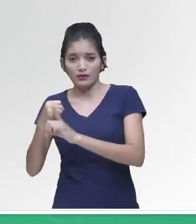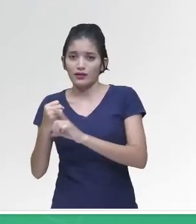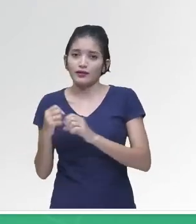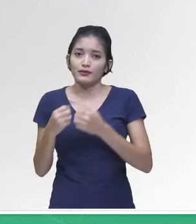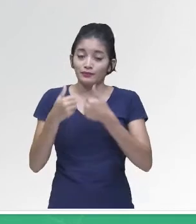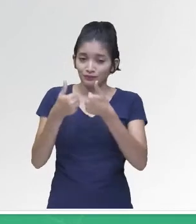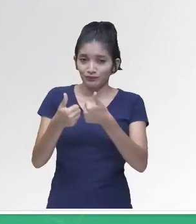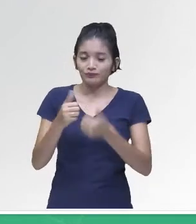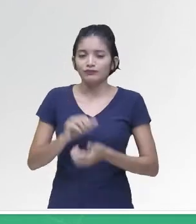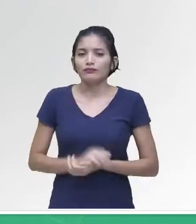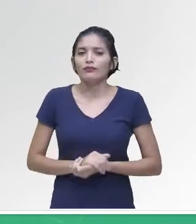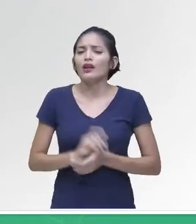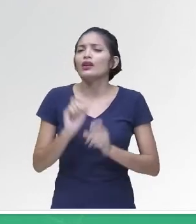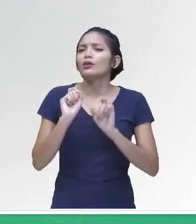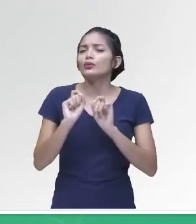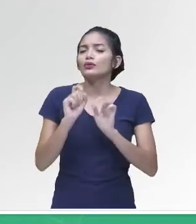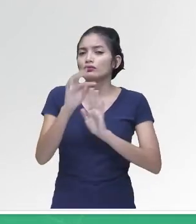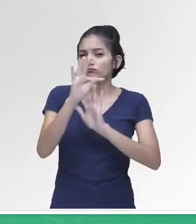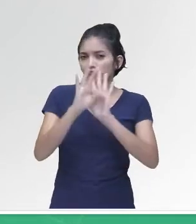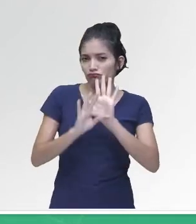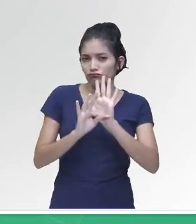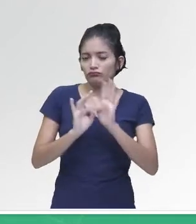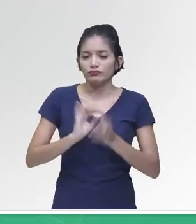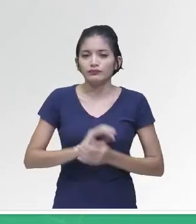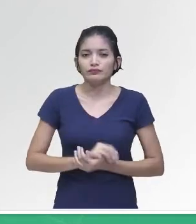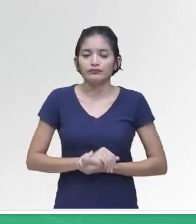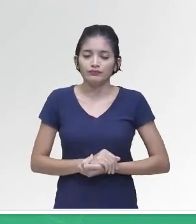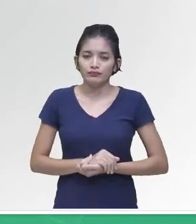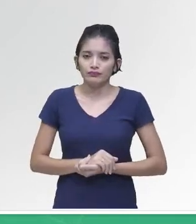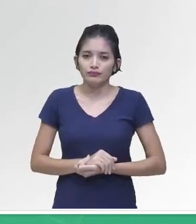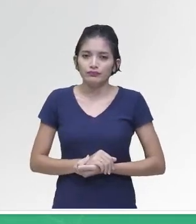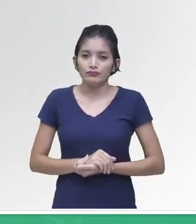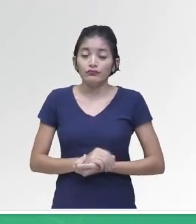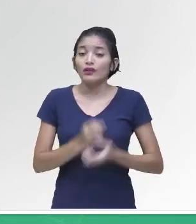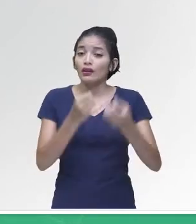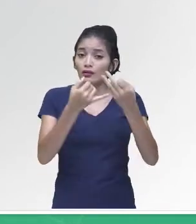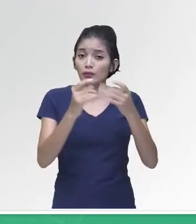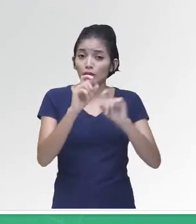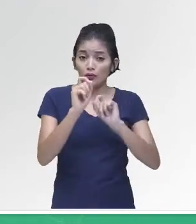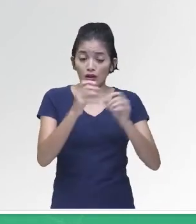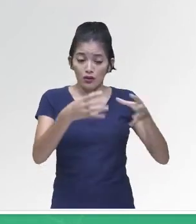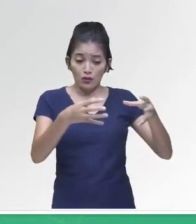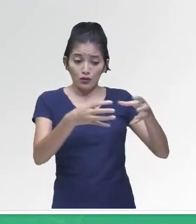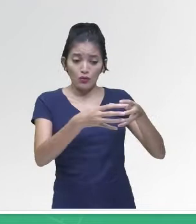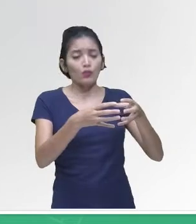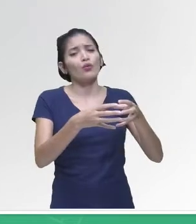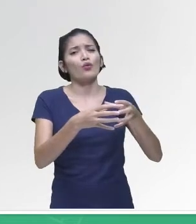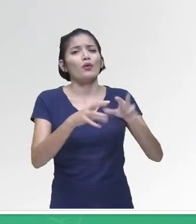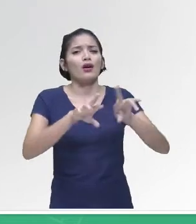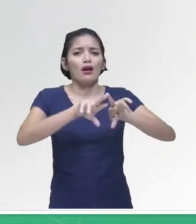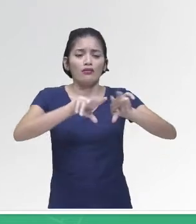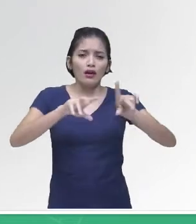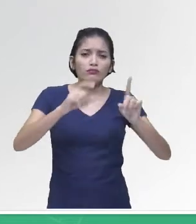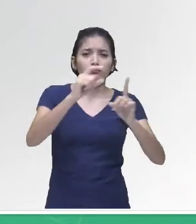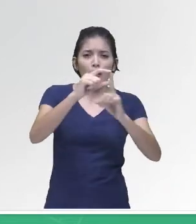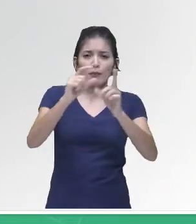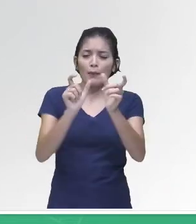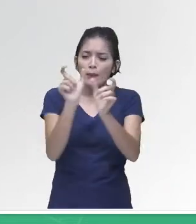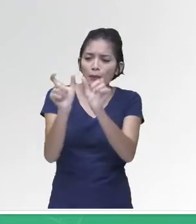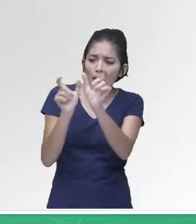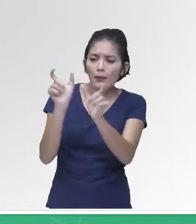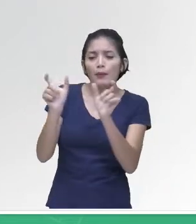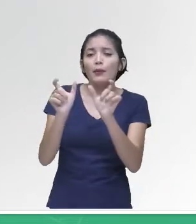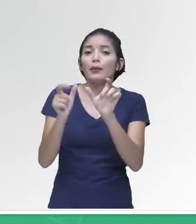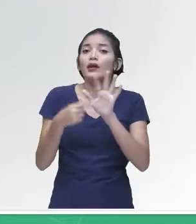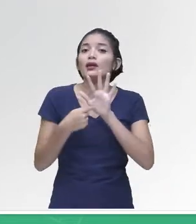Então, olha só, o que é um texto? Bom, o texto ele vai ser o quê? Um conjunto de palavras, frases encadeadas que